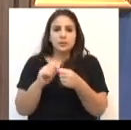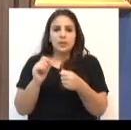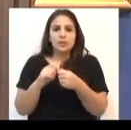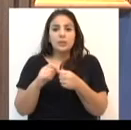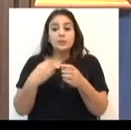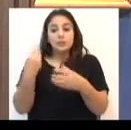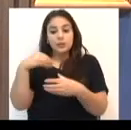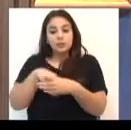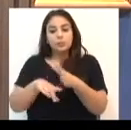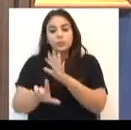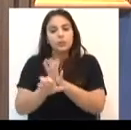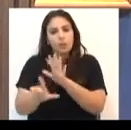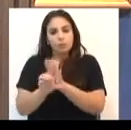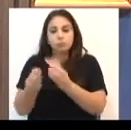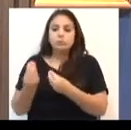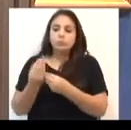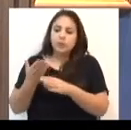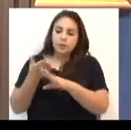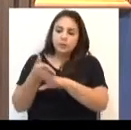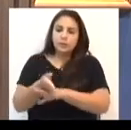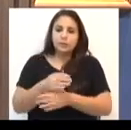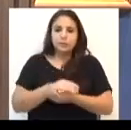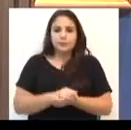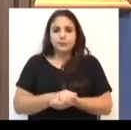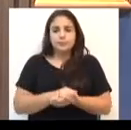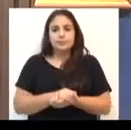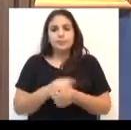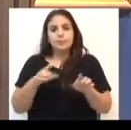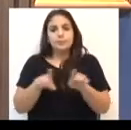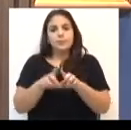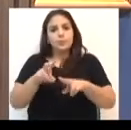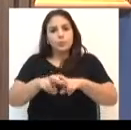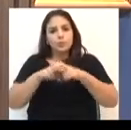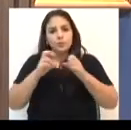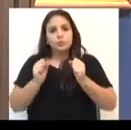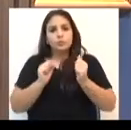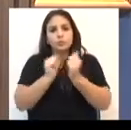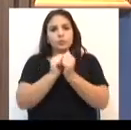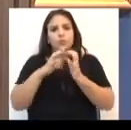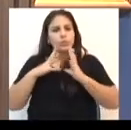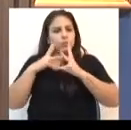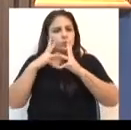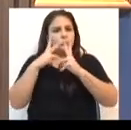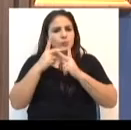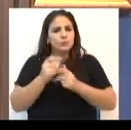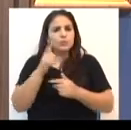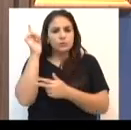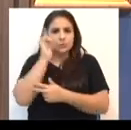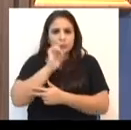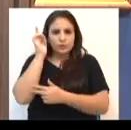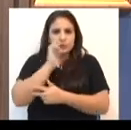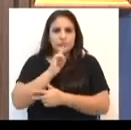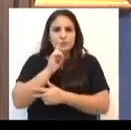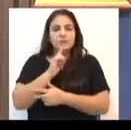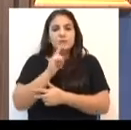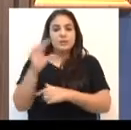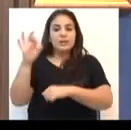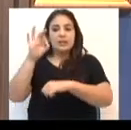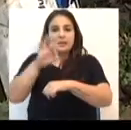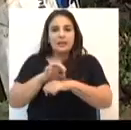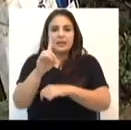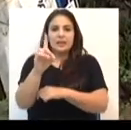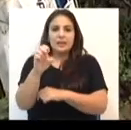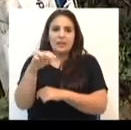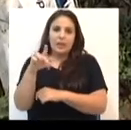uma legislação, uma notificação. O que nós temos que fazer nesse momento? É unir todos os esforços para combater esta praga que é o mosquito da